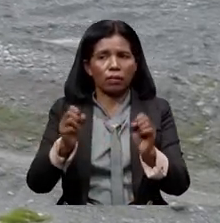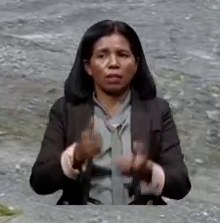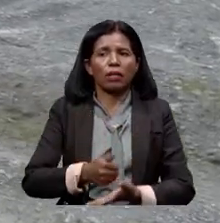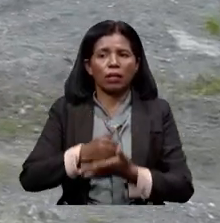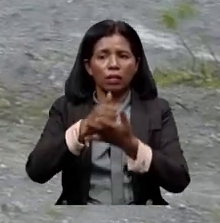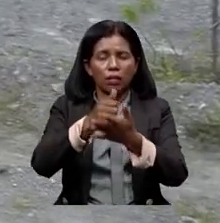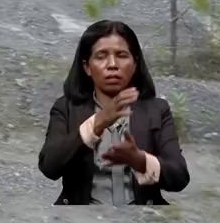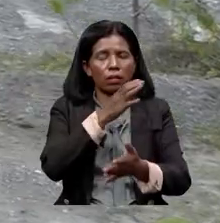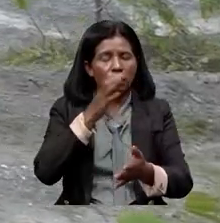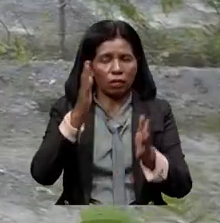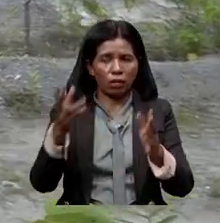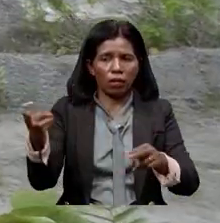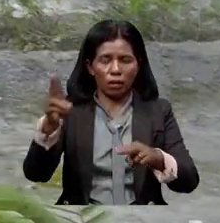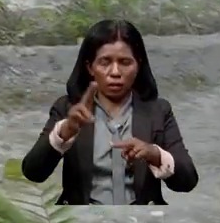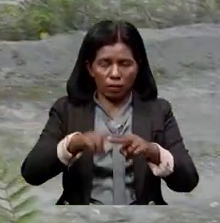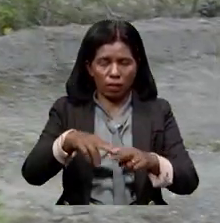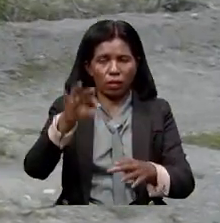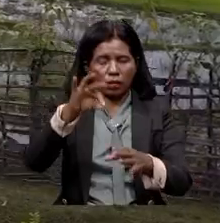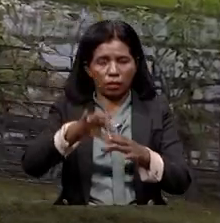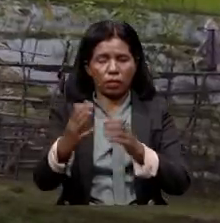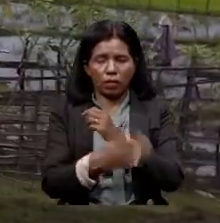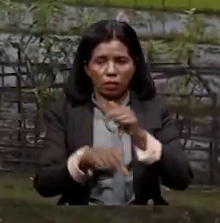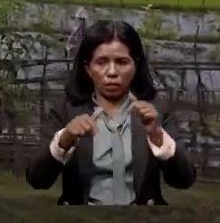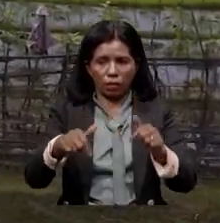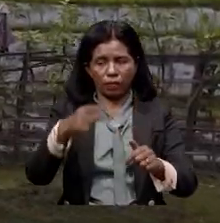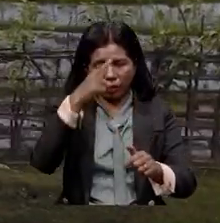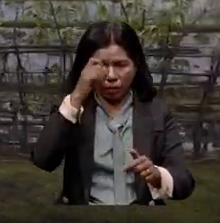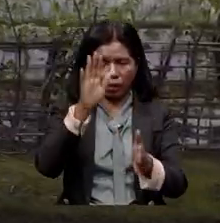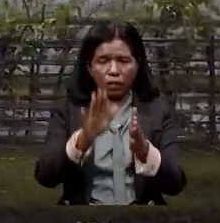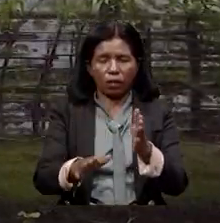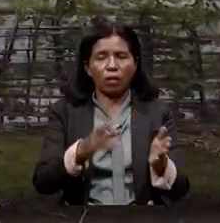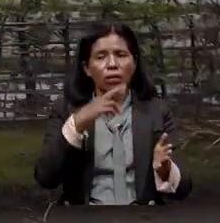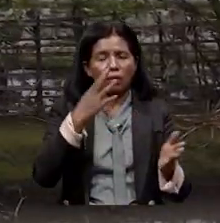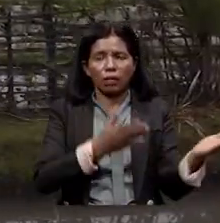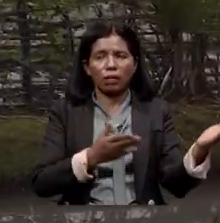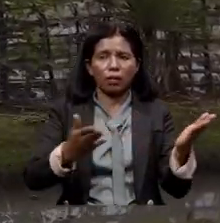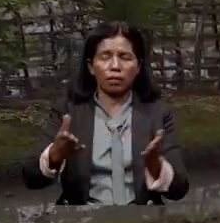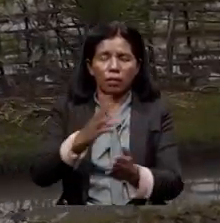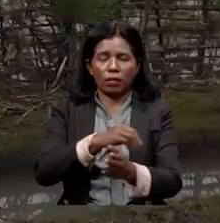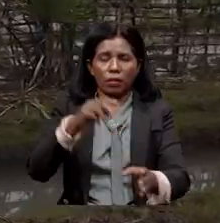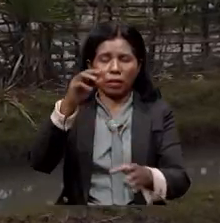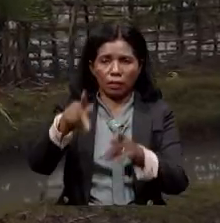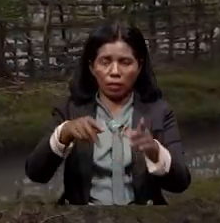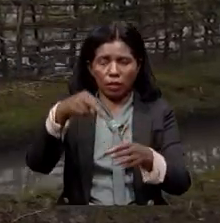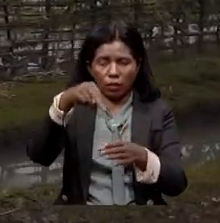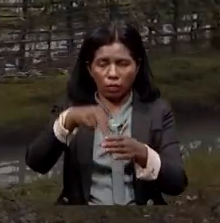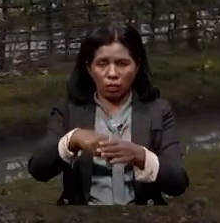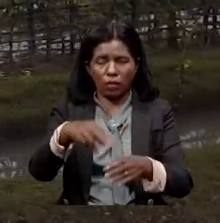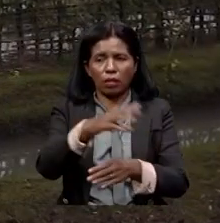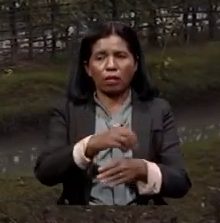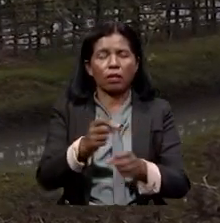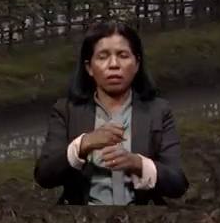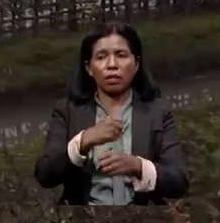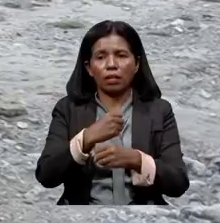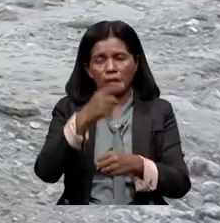ajuda agricultor Sira aumenta a produção e a railaran. Também reduz força importação, depende da nata na Sira não é produz, também